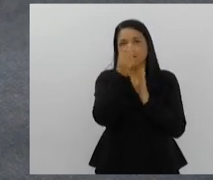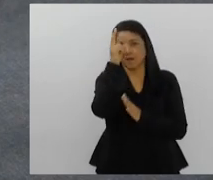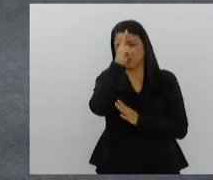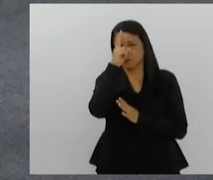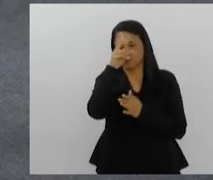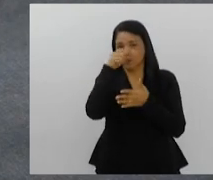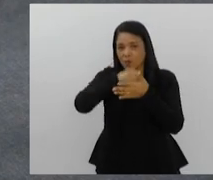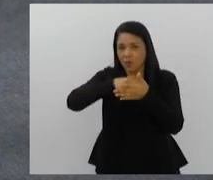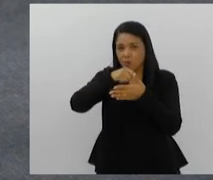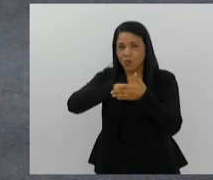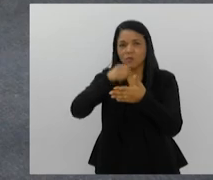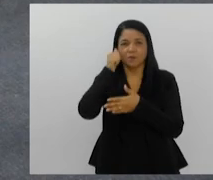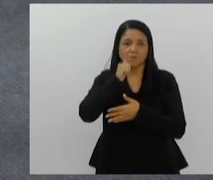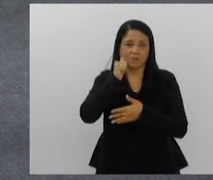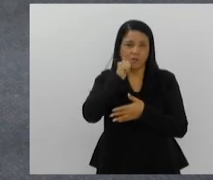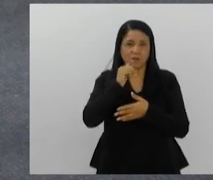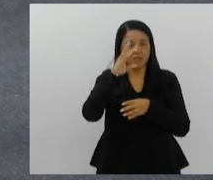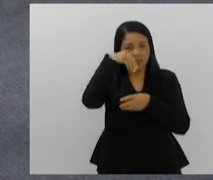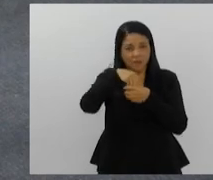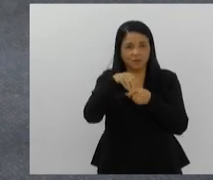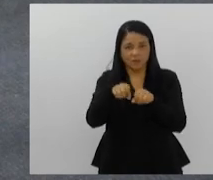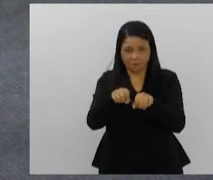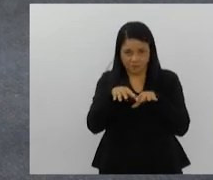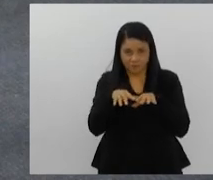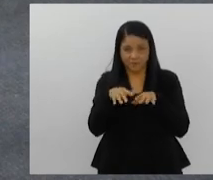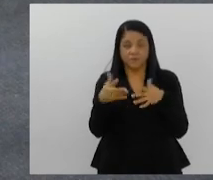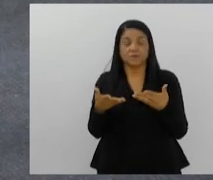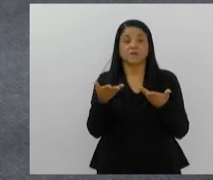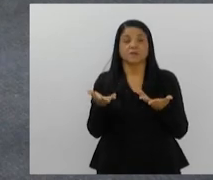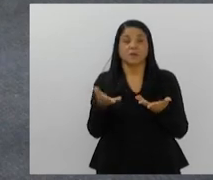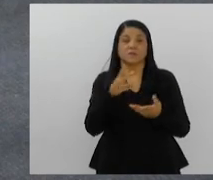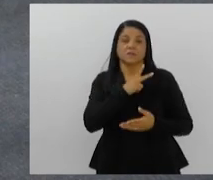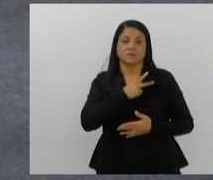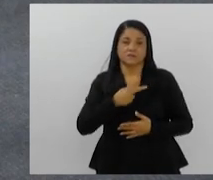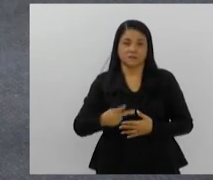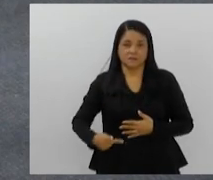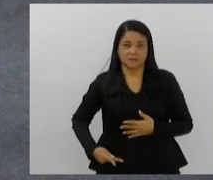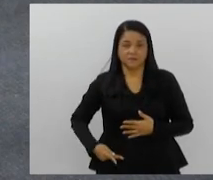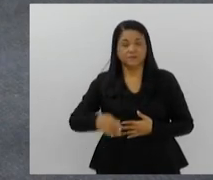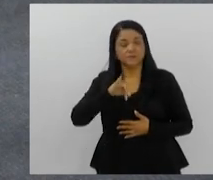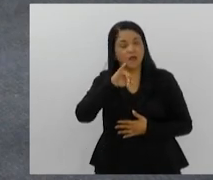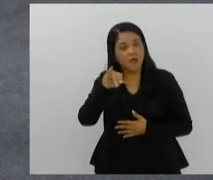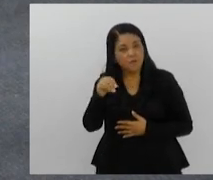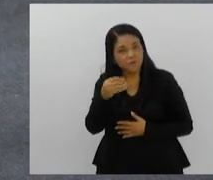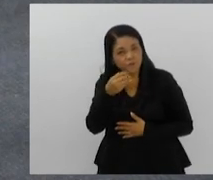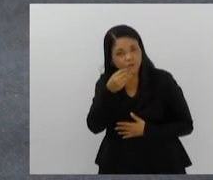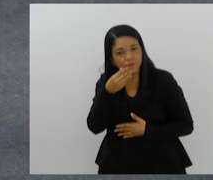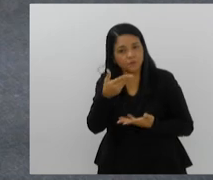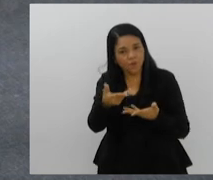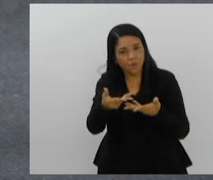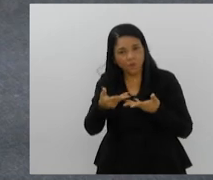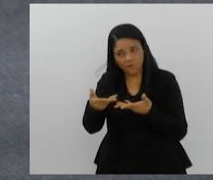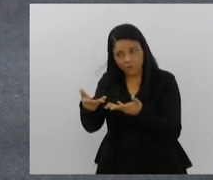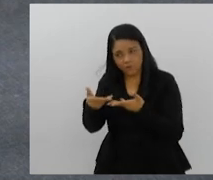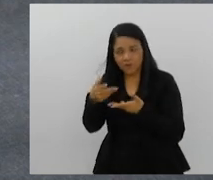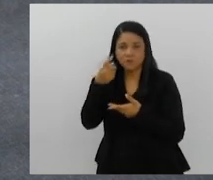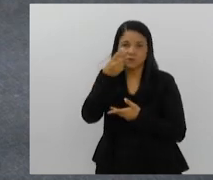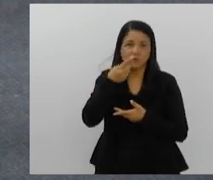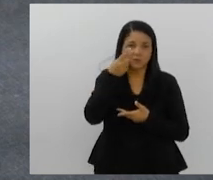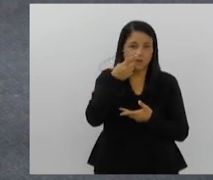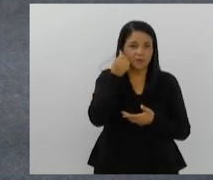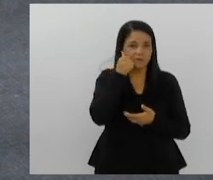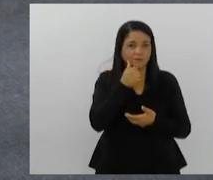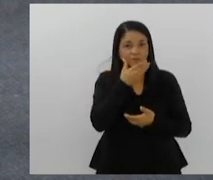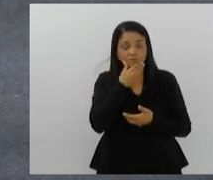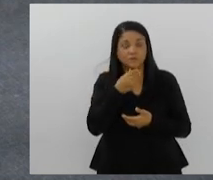luta das mulheres também dentro do Parlamento. E, senhora presidenta, aproveito para convidar os deputados e as deputadas para o chá de bebê